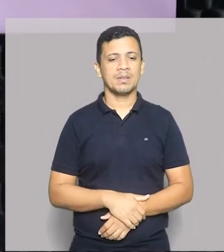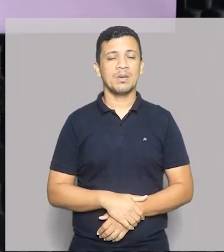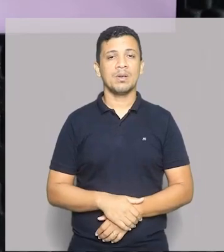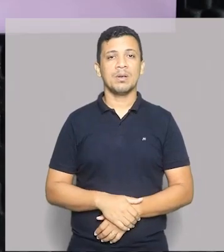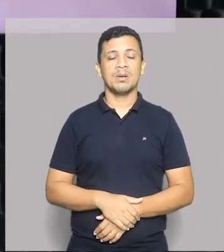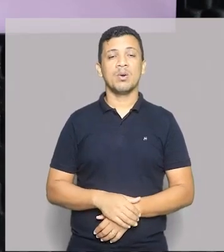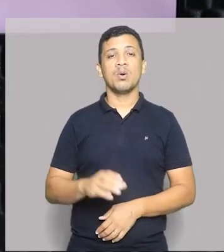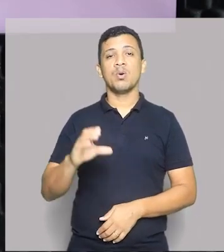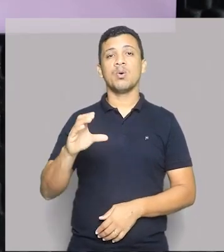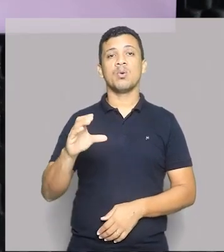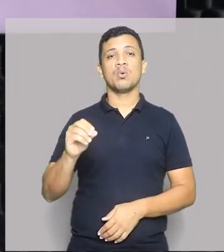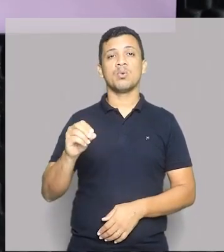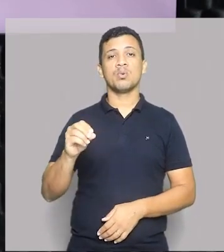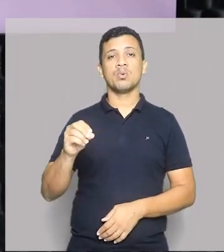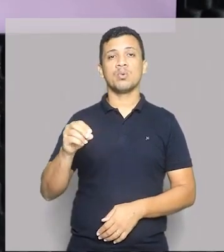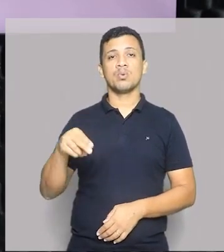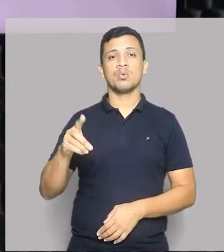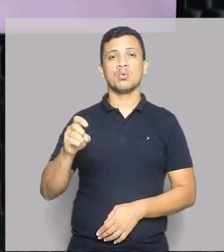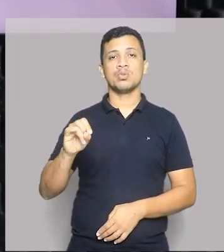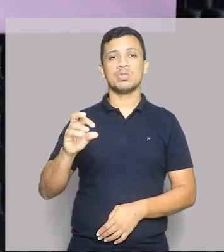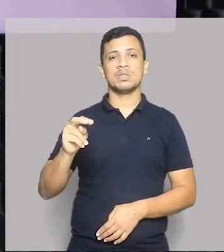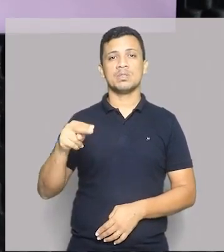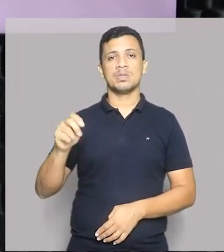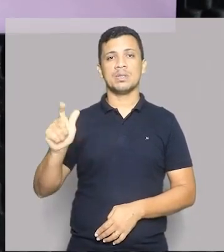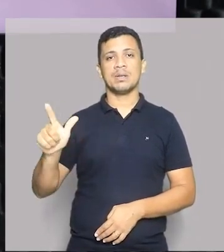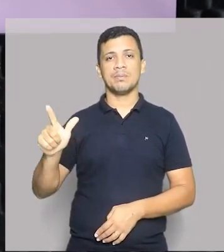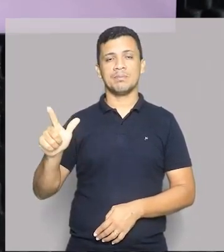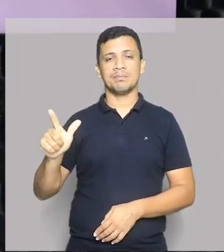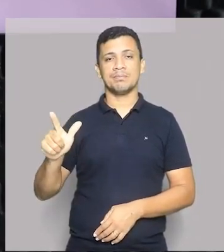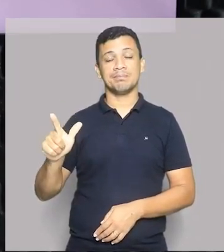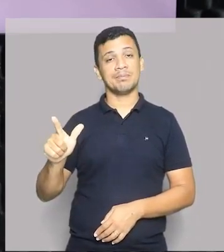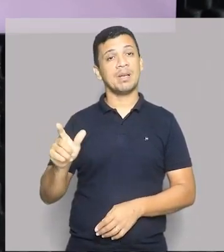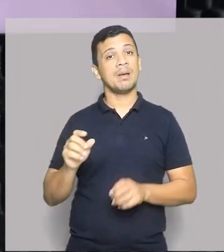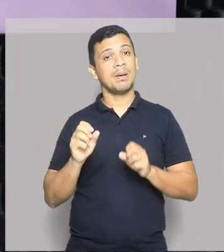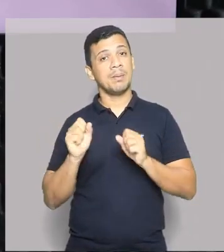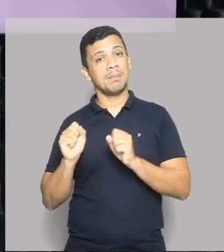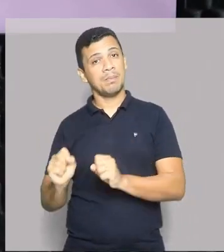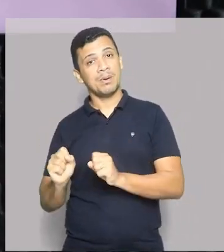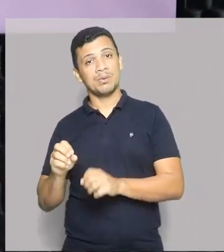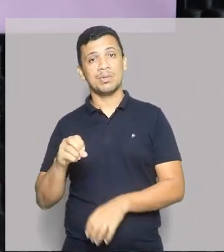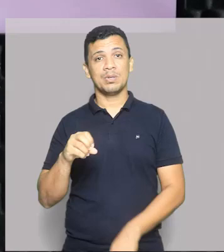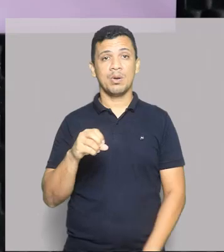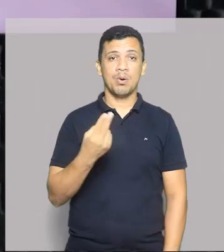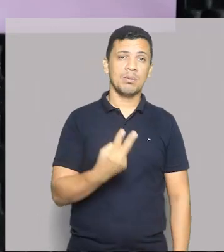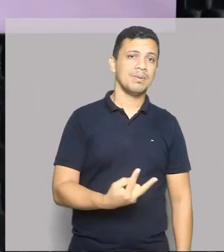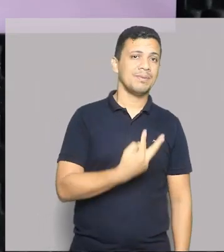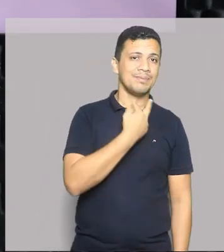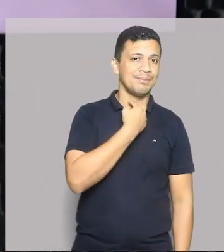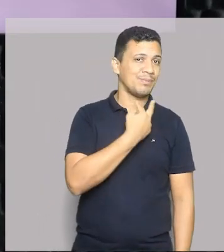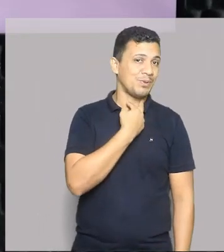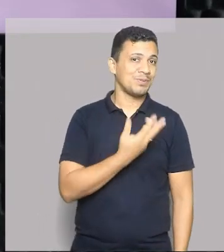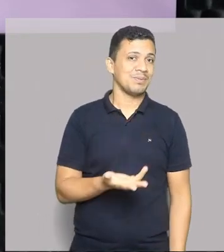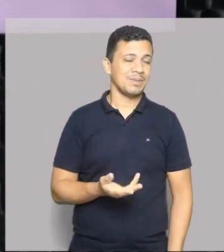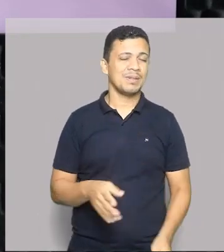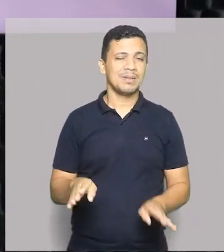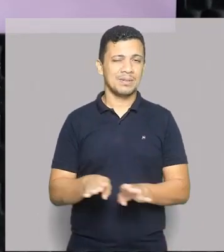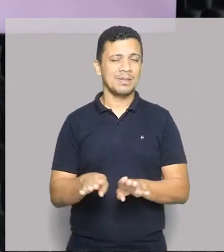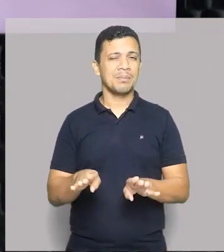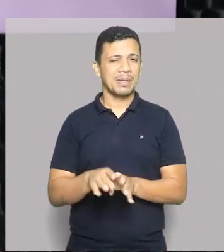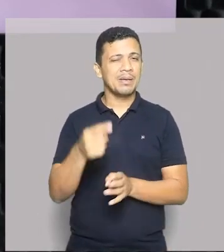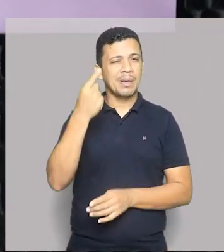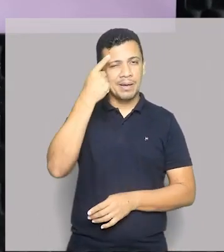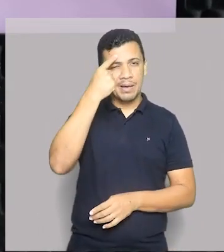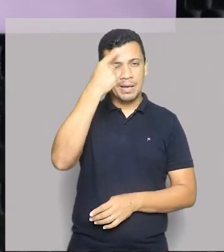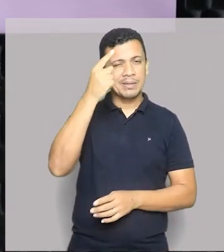claro, são as orações condicionais. A ideia de condição também é uma ideia muito simples de ser